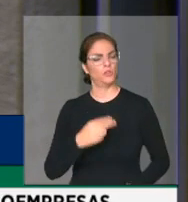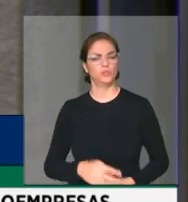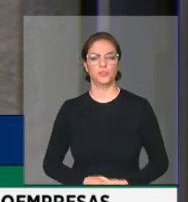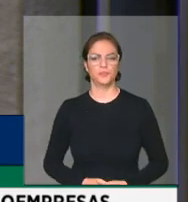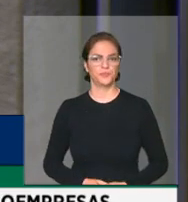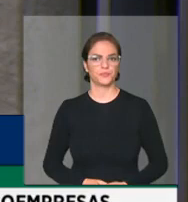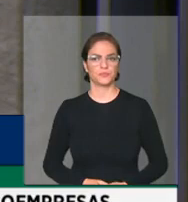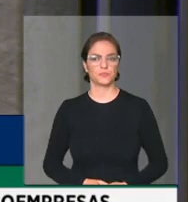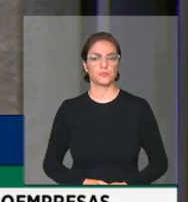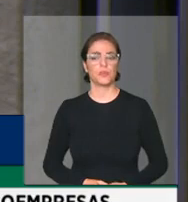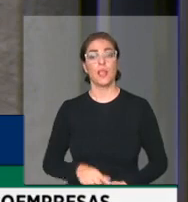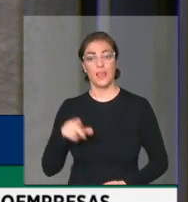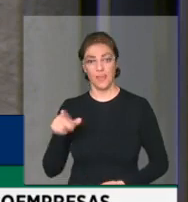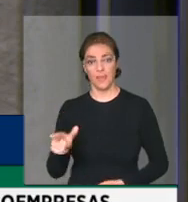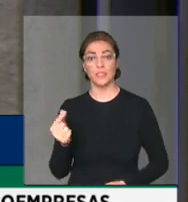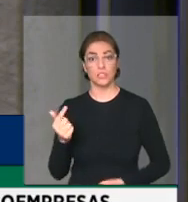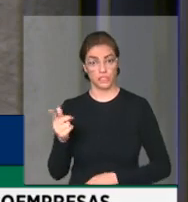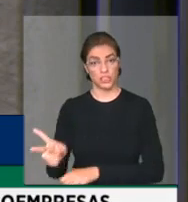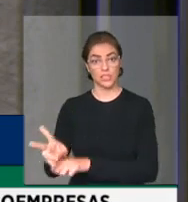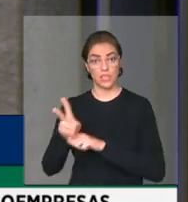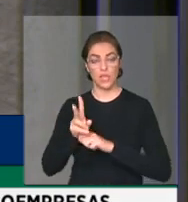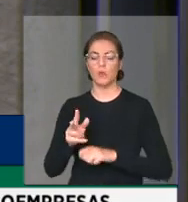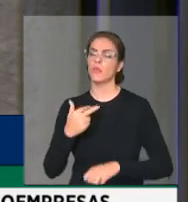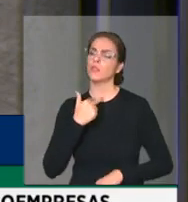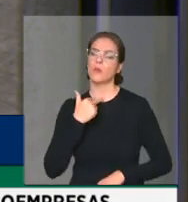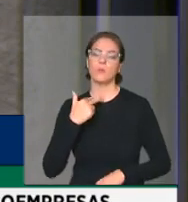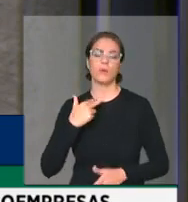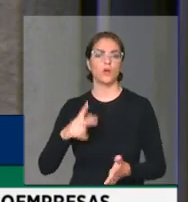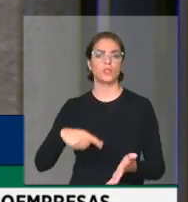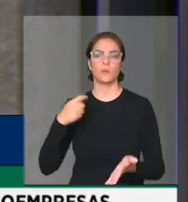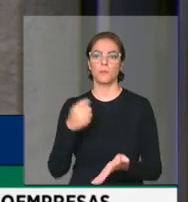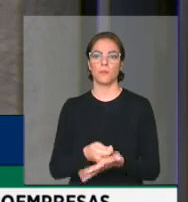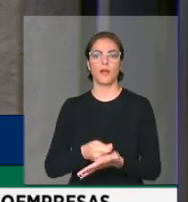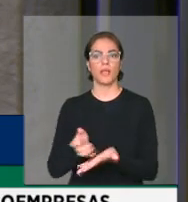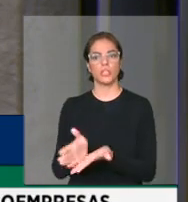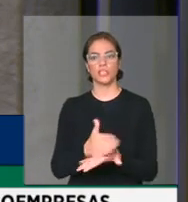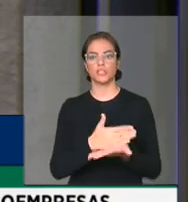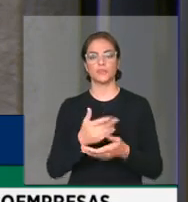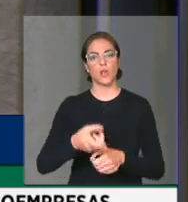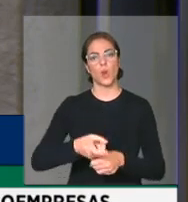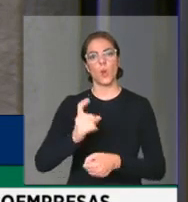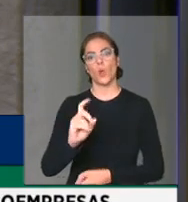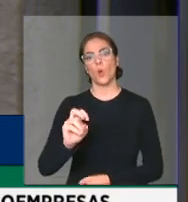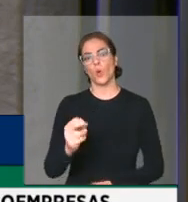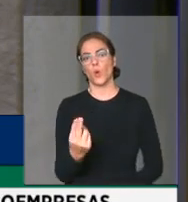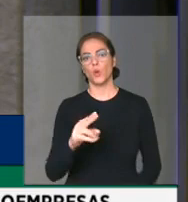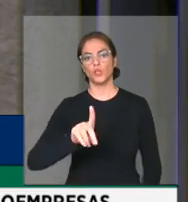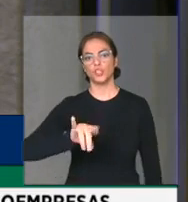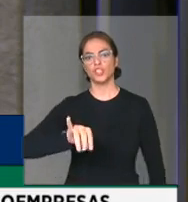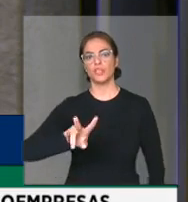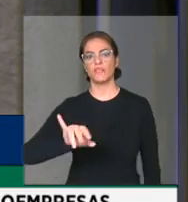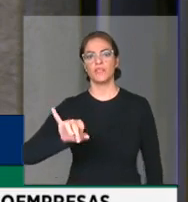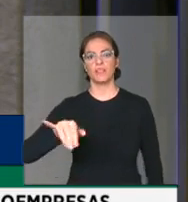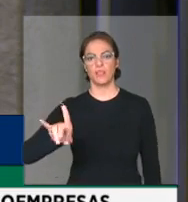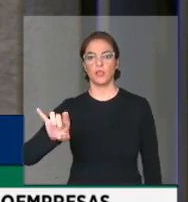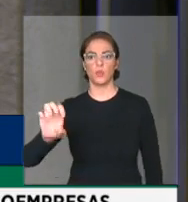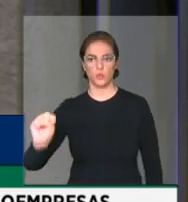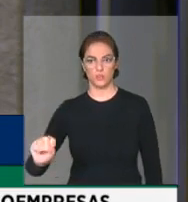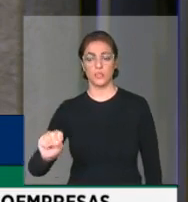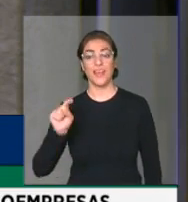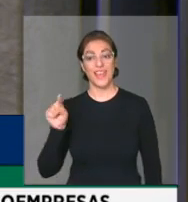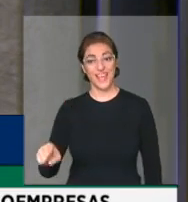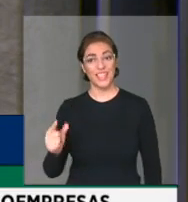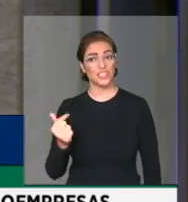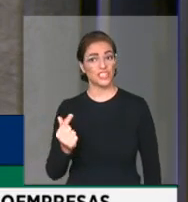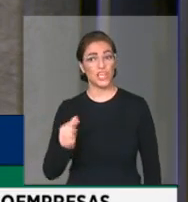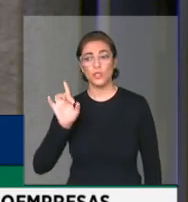dos recursos obtidos no programa para a distribuição de lucros e dividendos entre os sócios. Esse programa é para